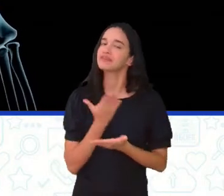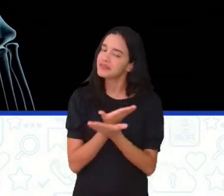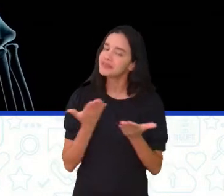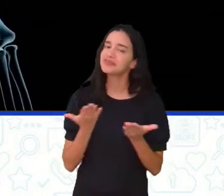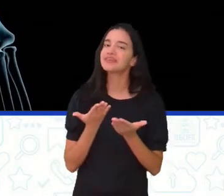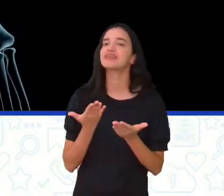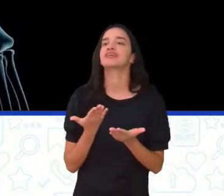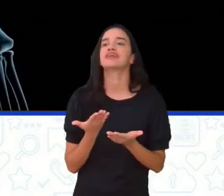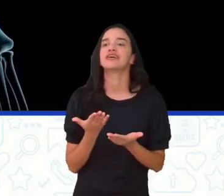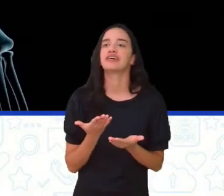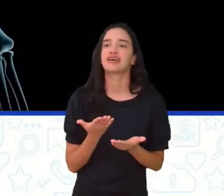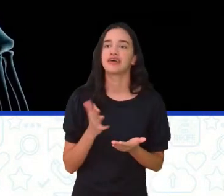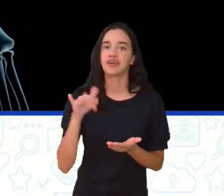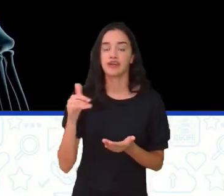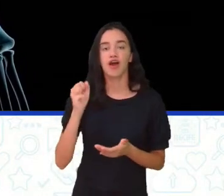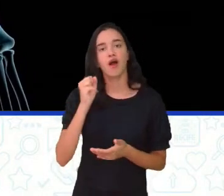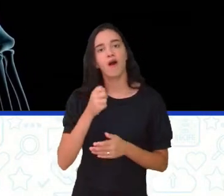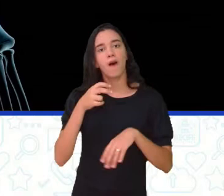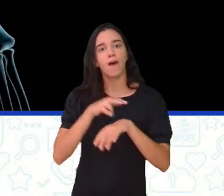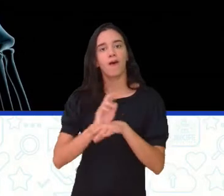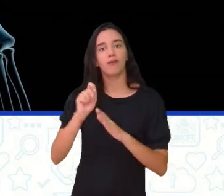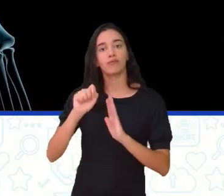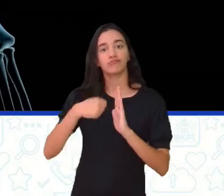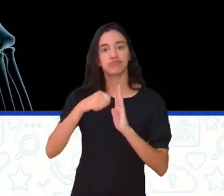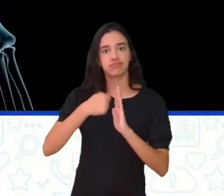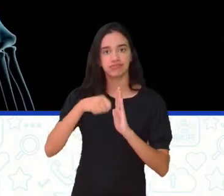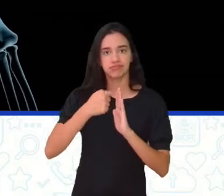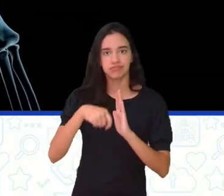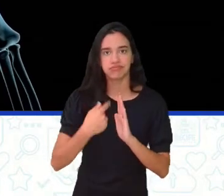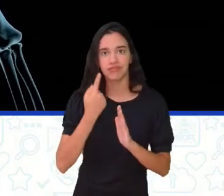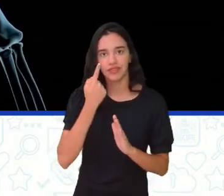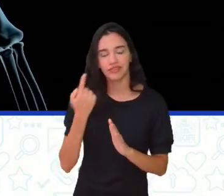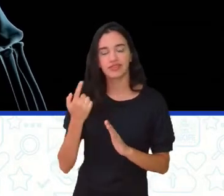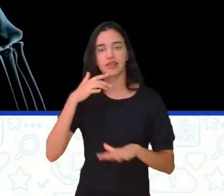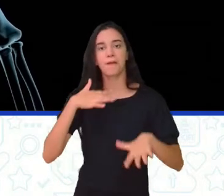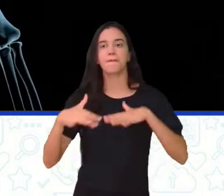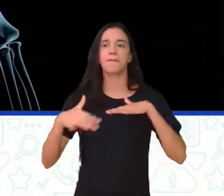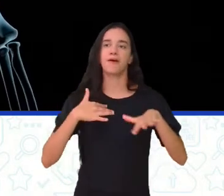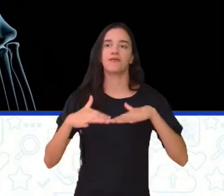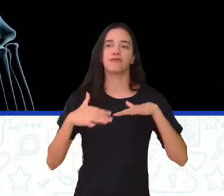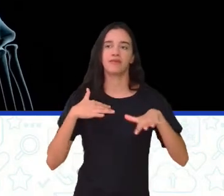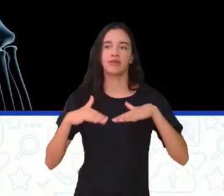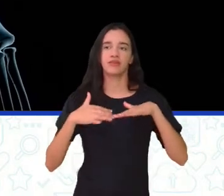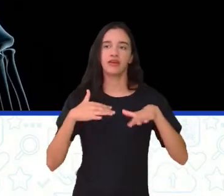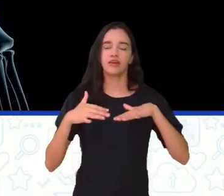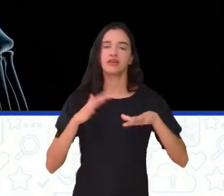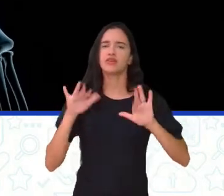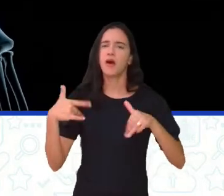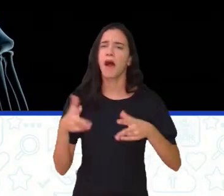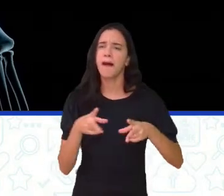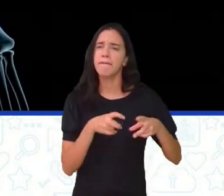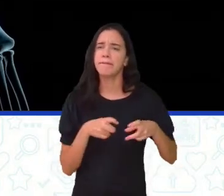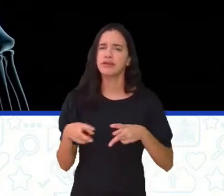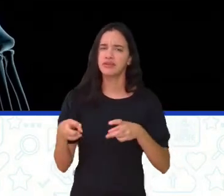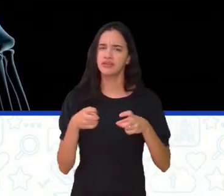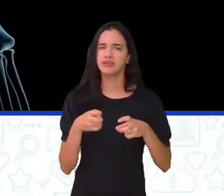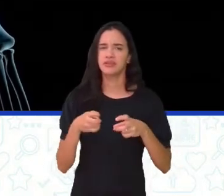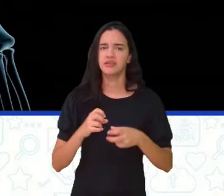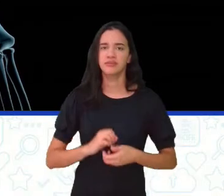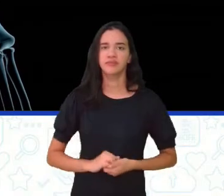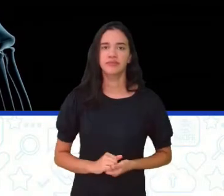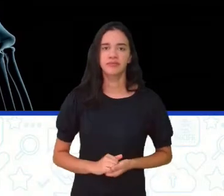está diante de um pequeno vídeo que vai mostrar para a gente esse movimento do diafragma. Observem bem.